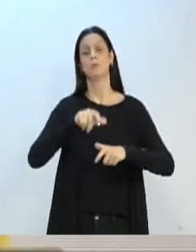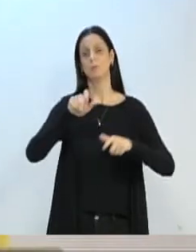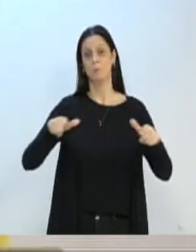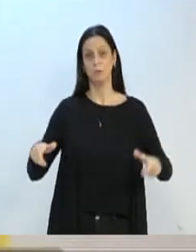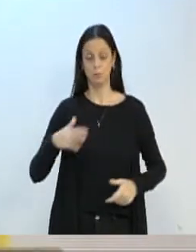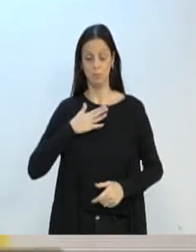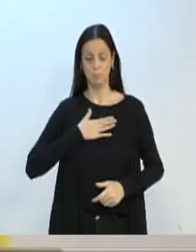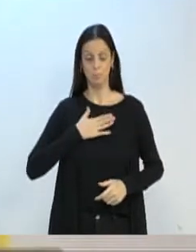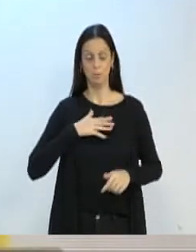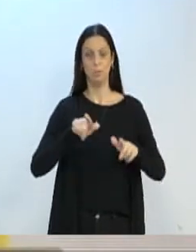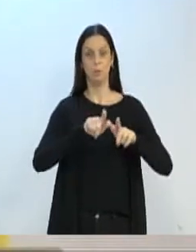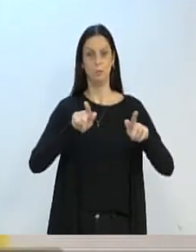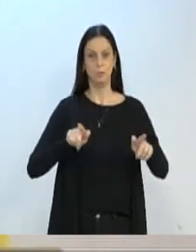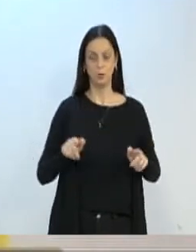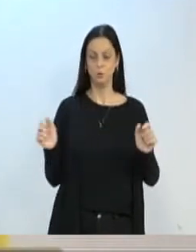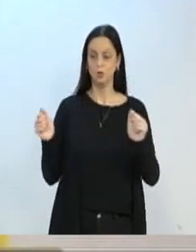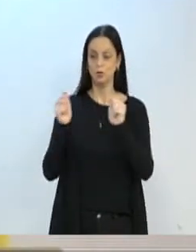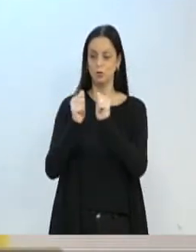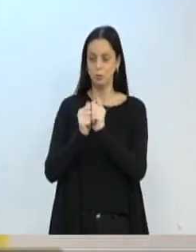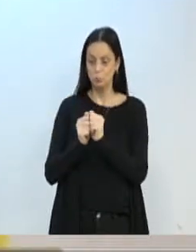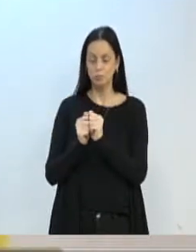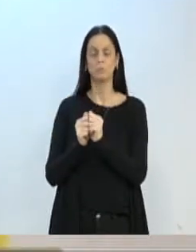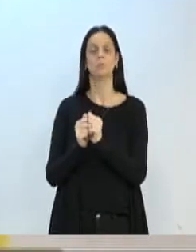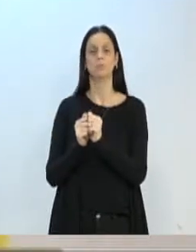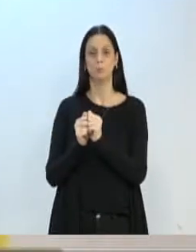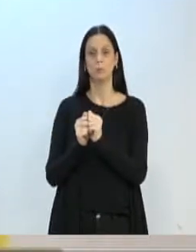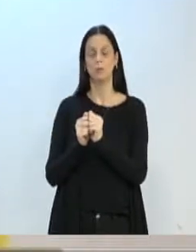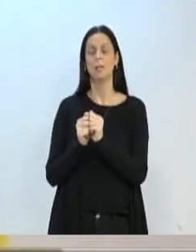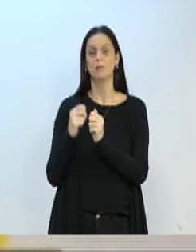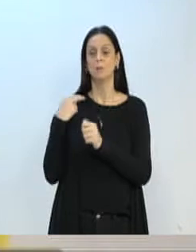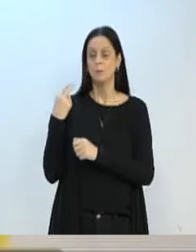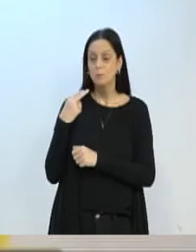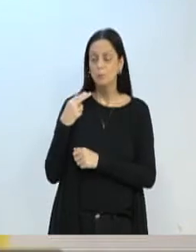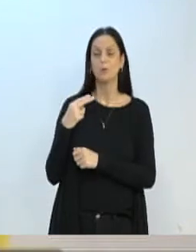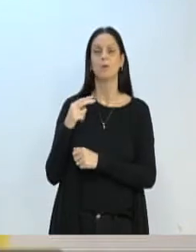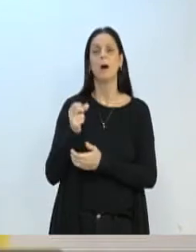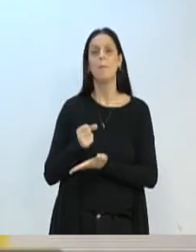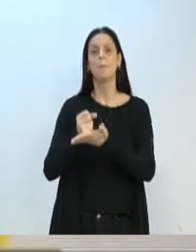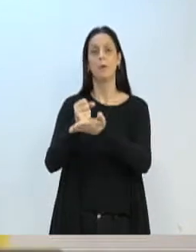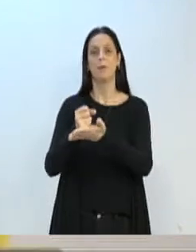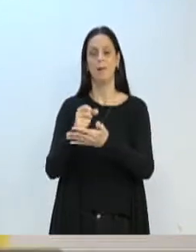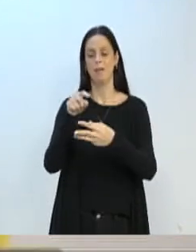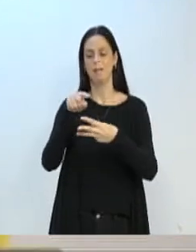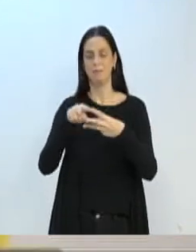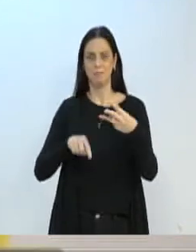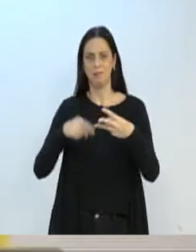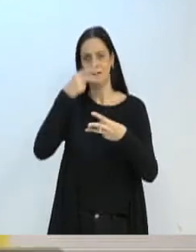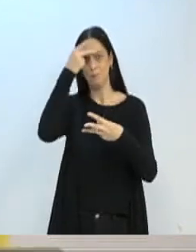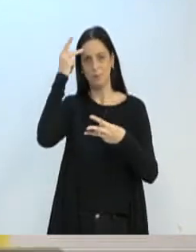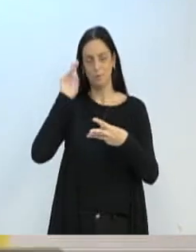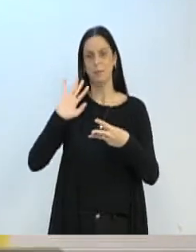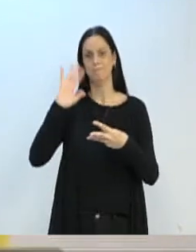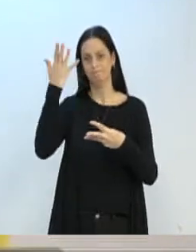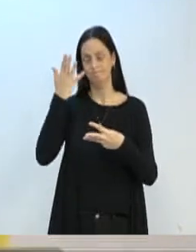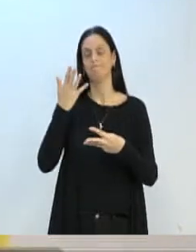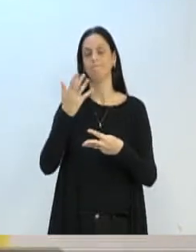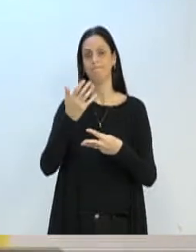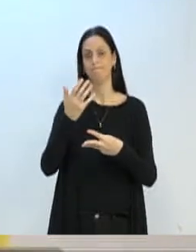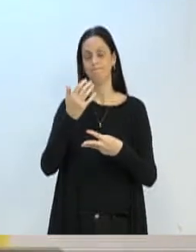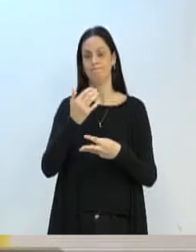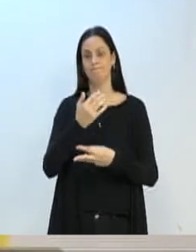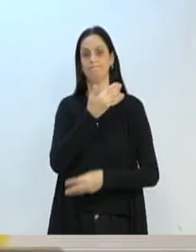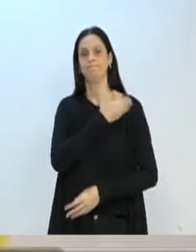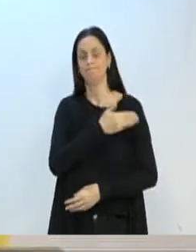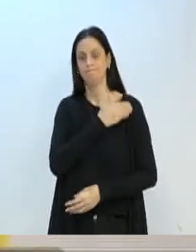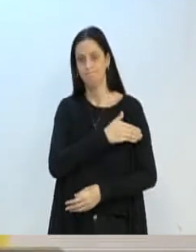gabinete junto com Márcio com a sua enteada e todos aqueles que por qualquer motivo passam por uma situação dessa que é inadmissível